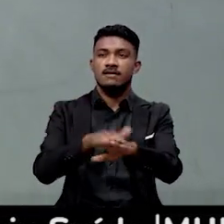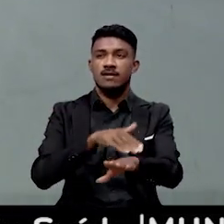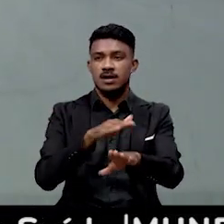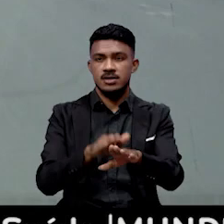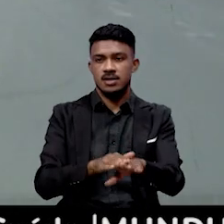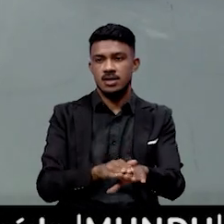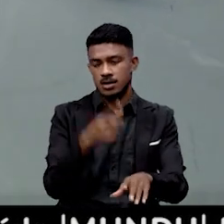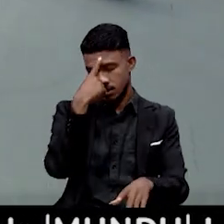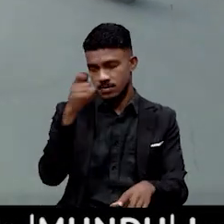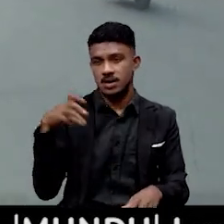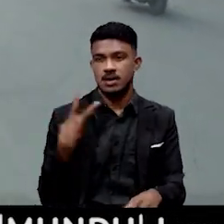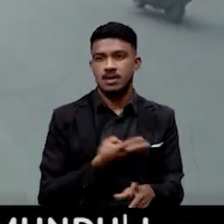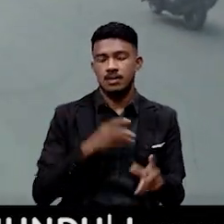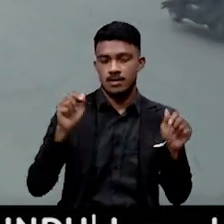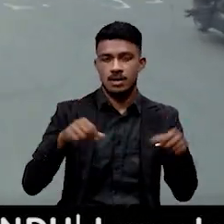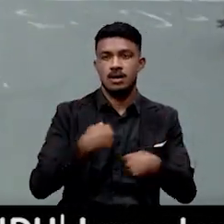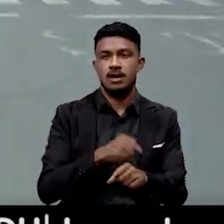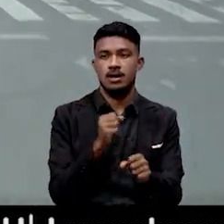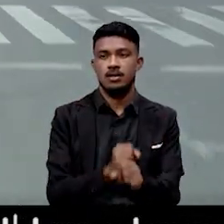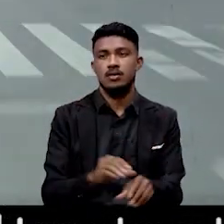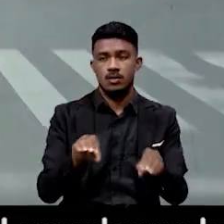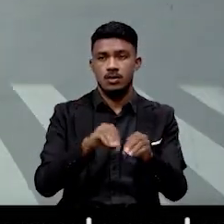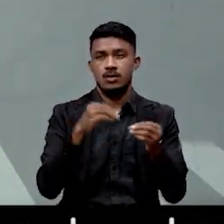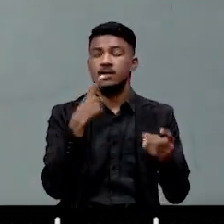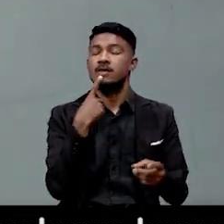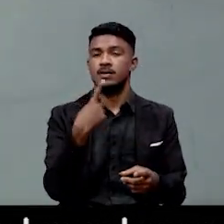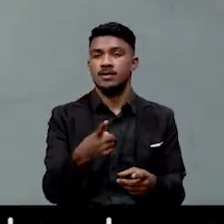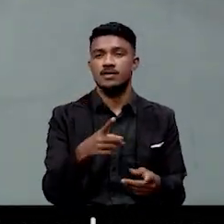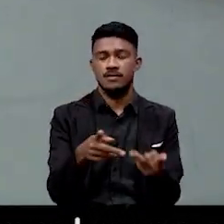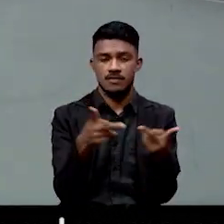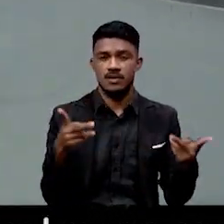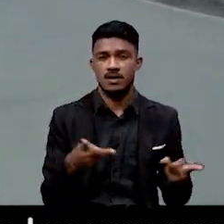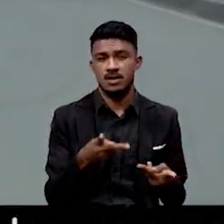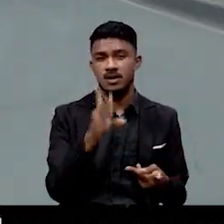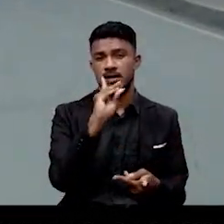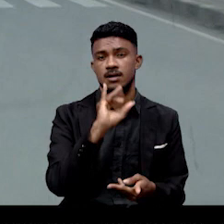ita sobele halo ordenamento de la lais, quando sidadi dili nenene,